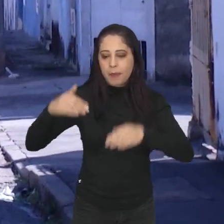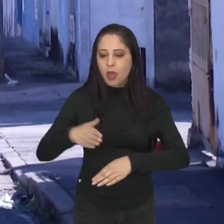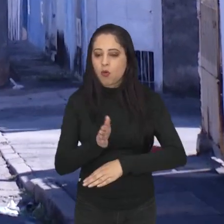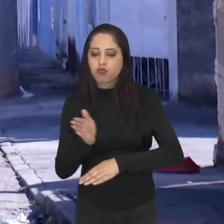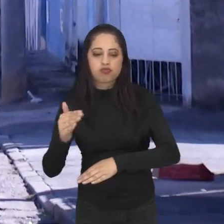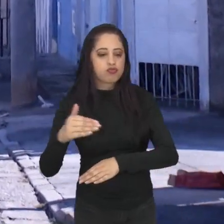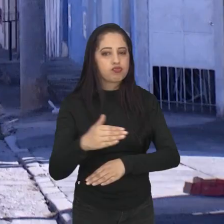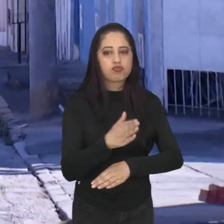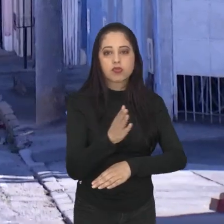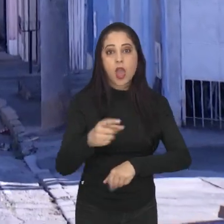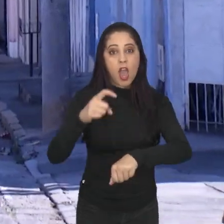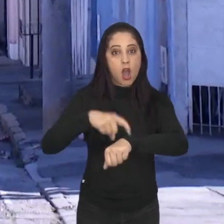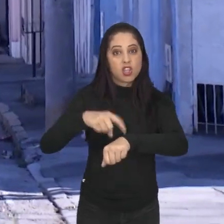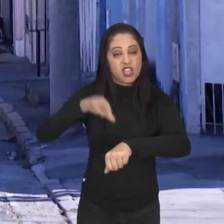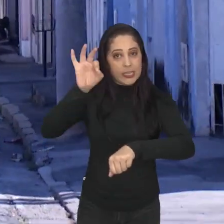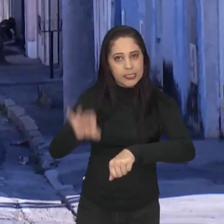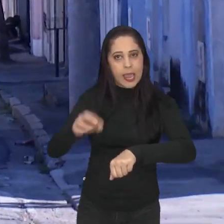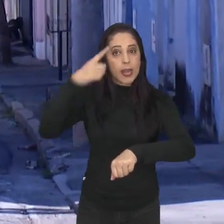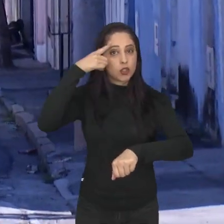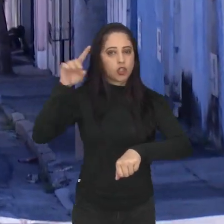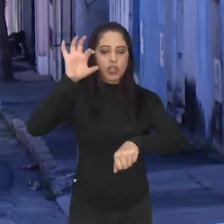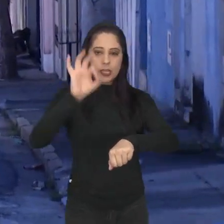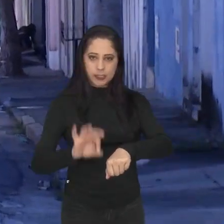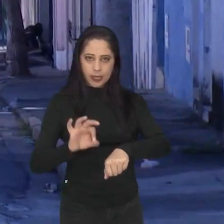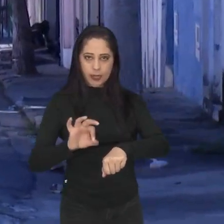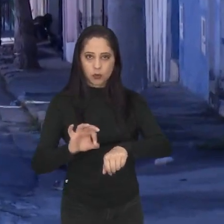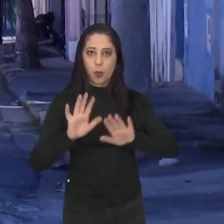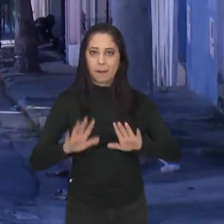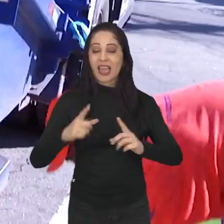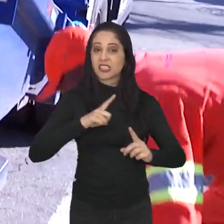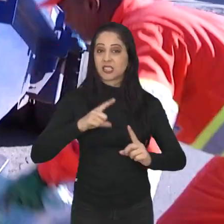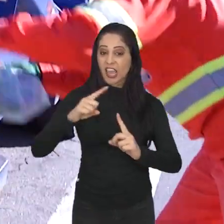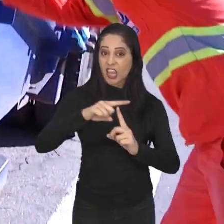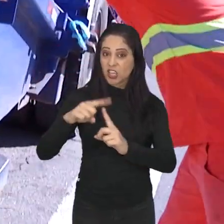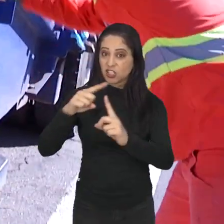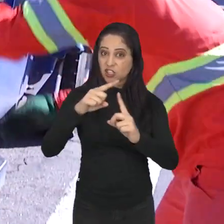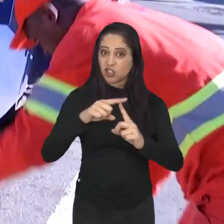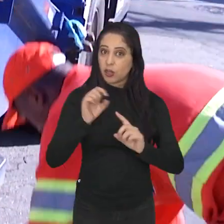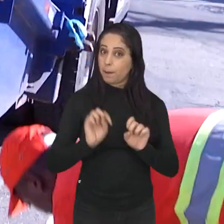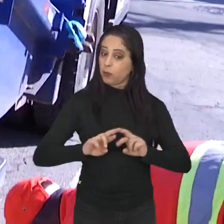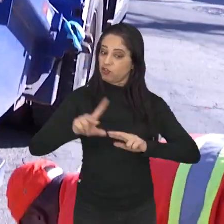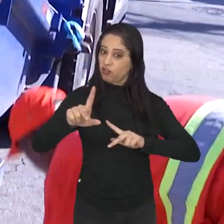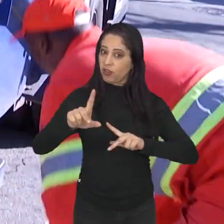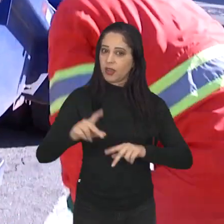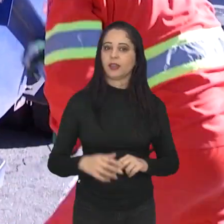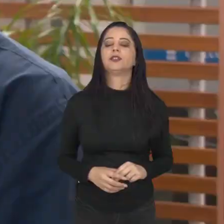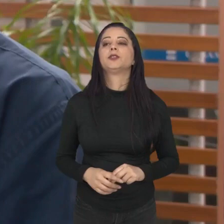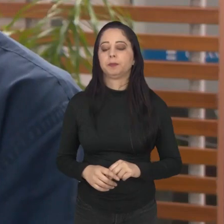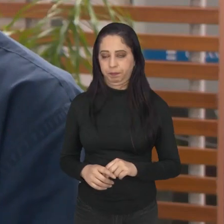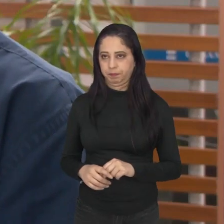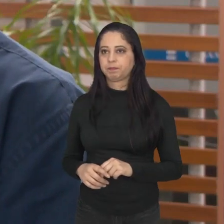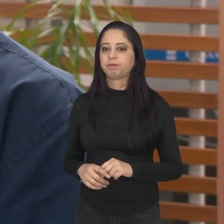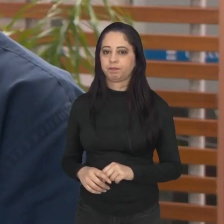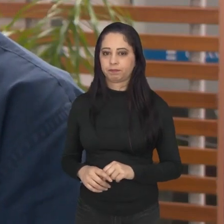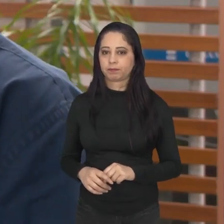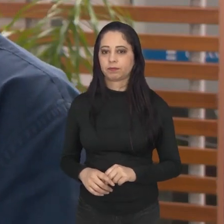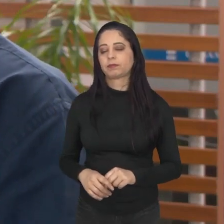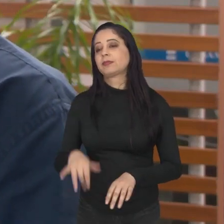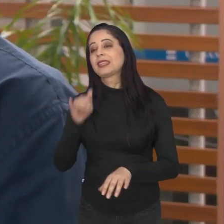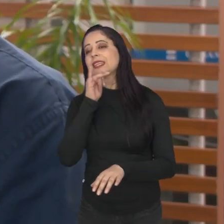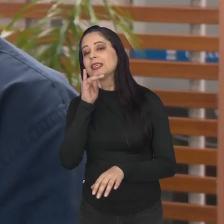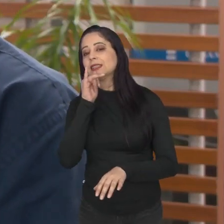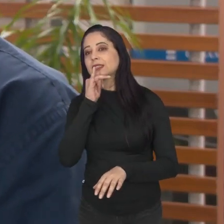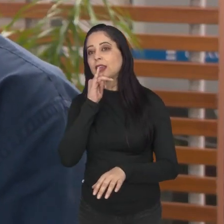que passam por todas as regiões da cidade com dias e horários definidos para os diferentes tipos de material a gente tem as